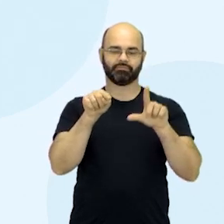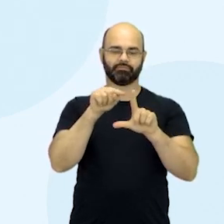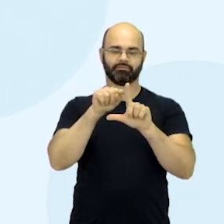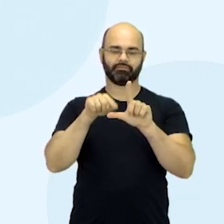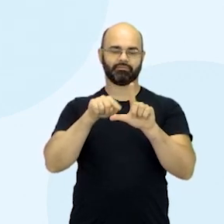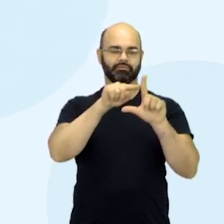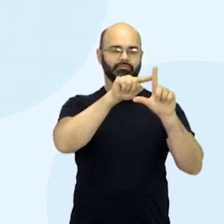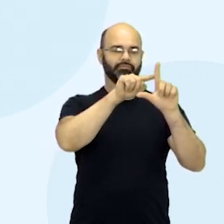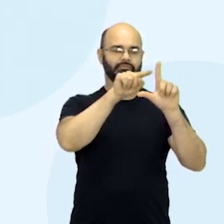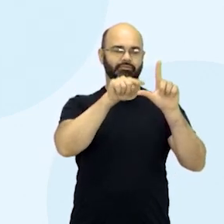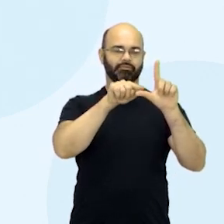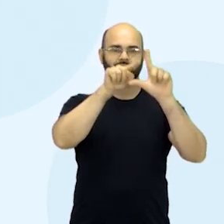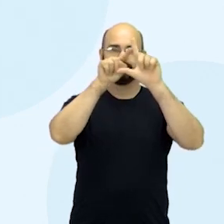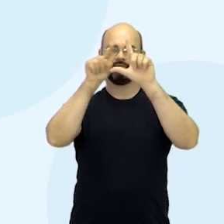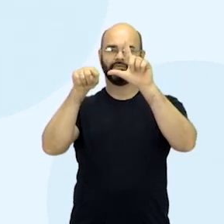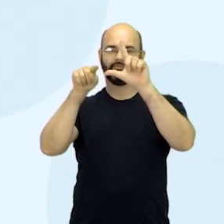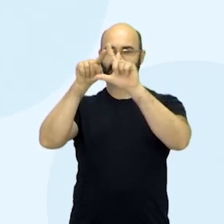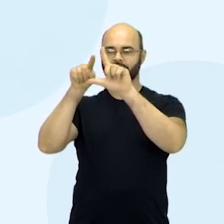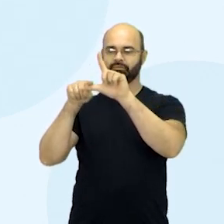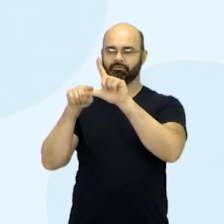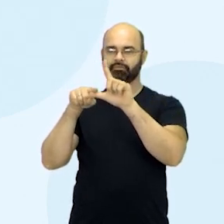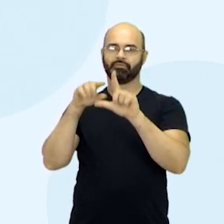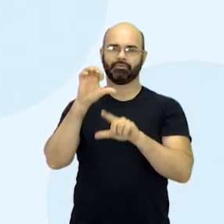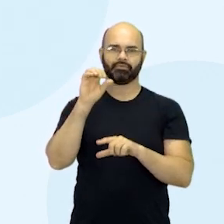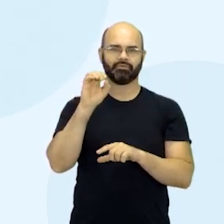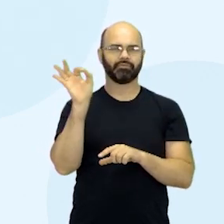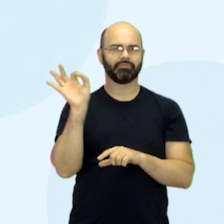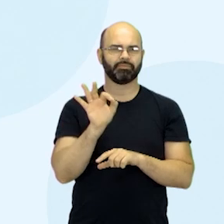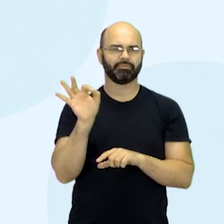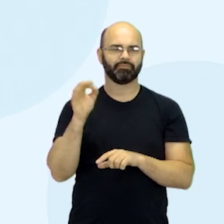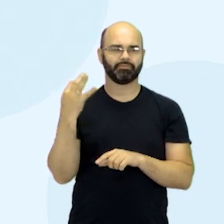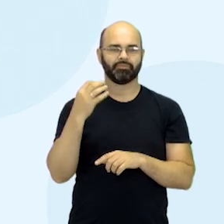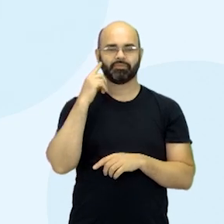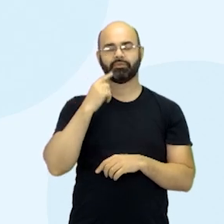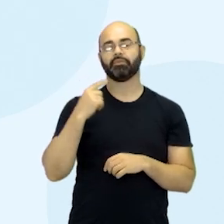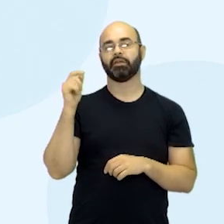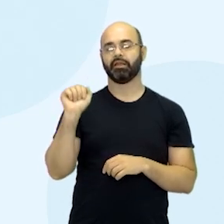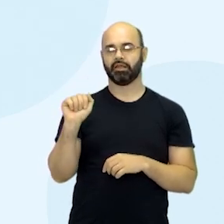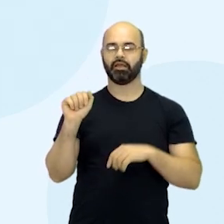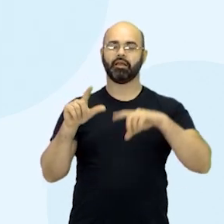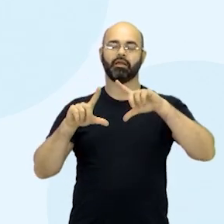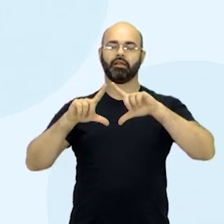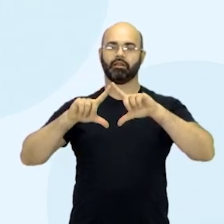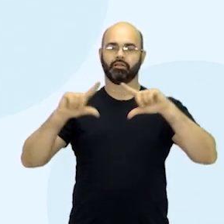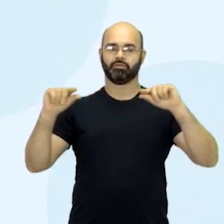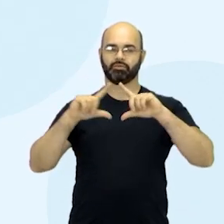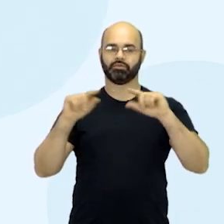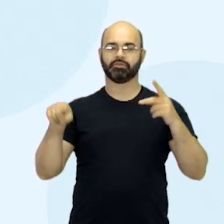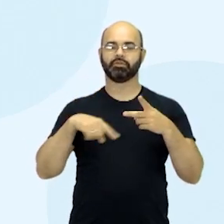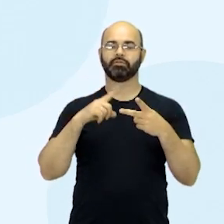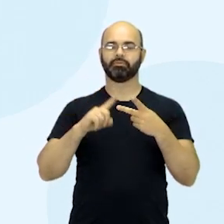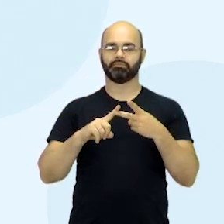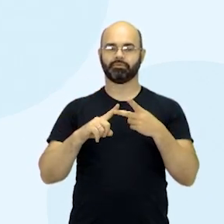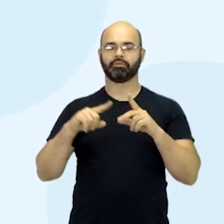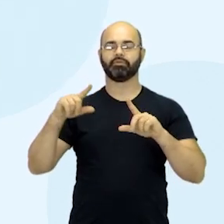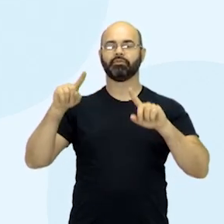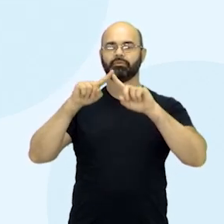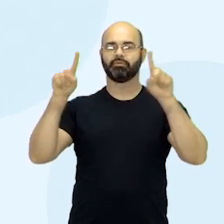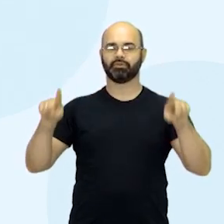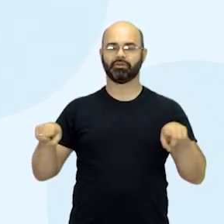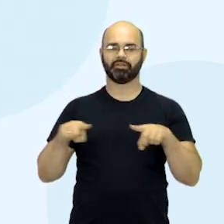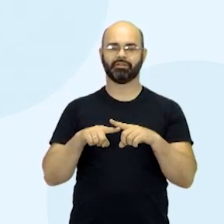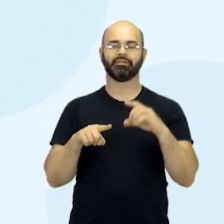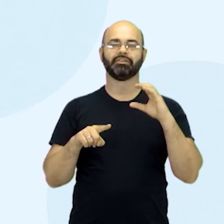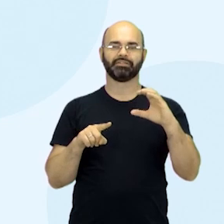Primeira consegui alternativa. desenhar. Qual é a primeira alternativa? Losango, Segunda quadrado, e C.